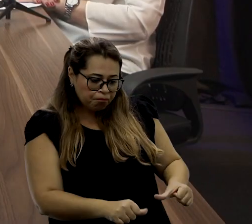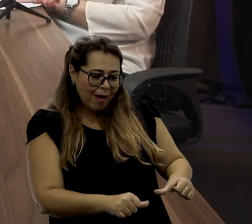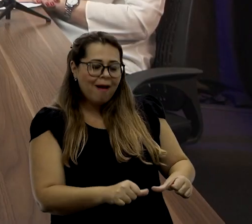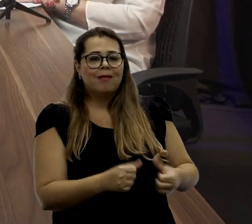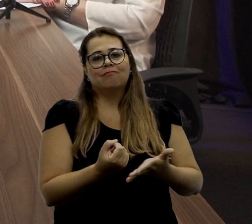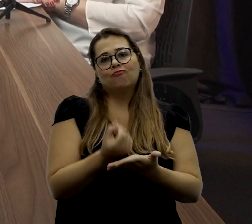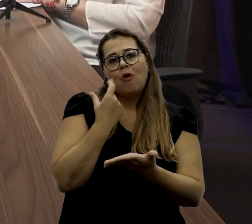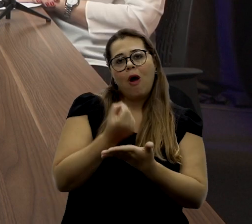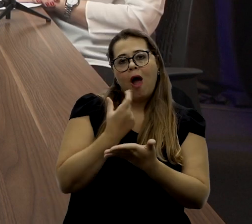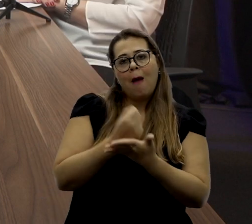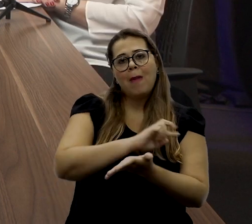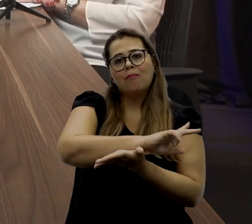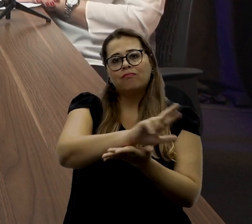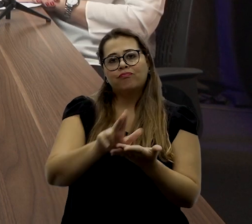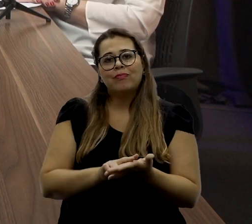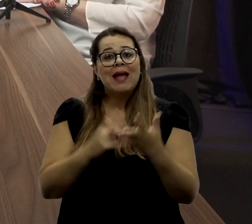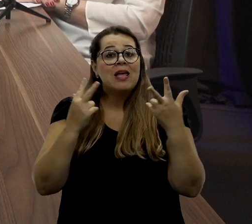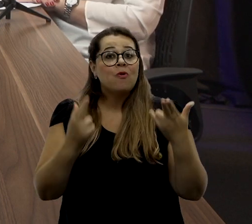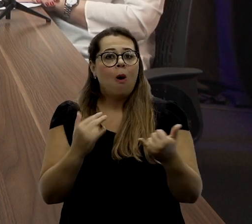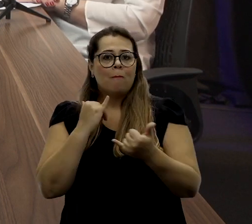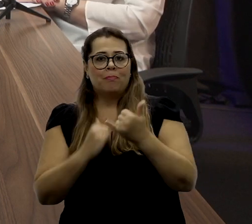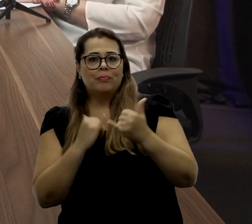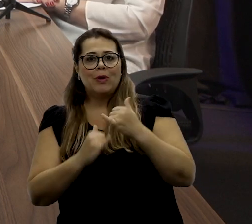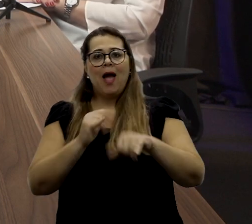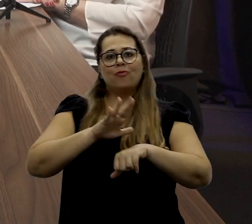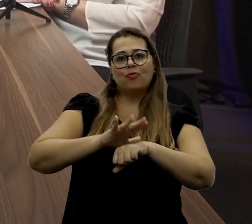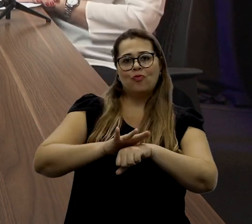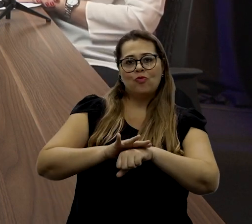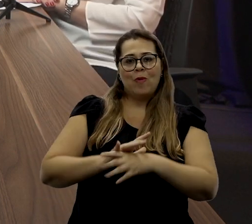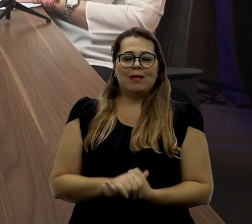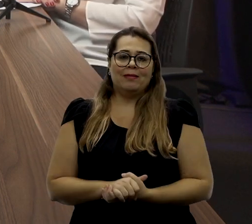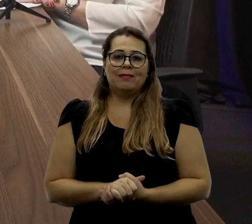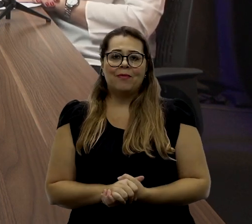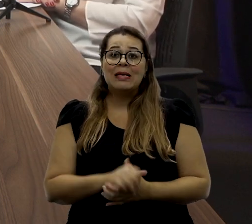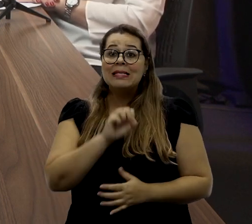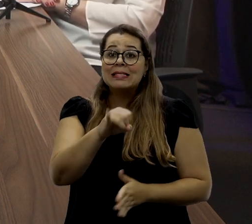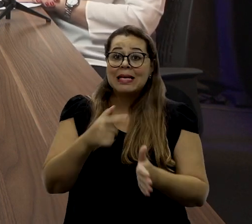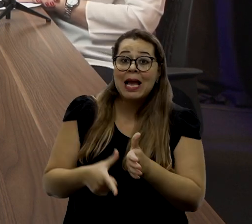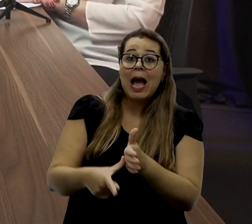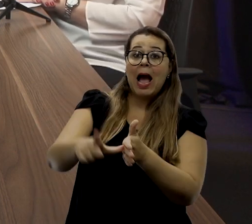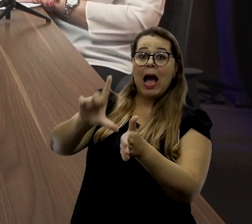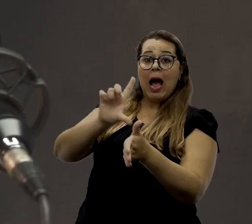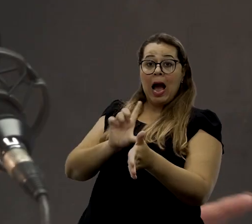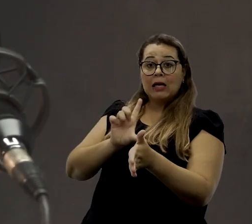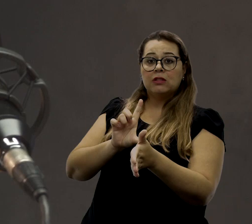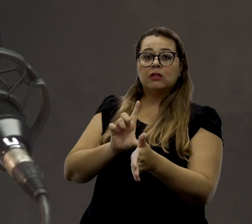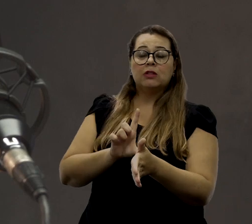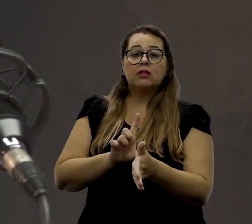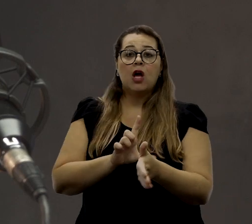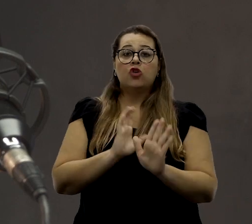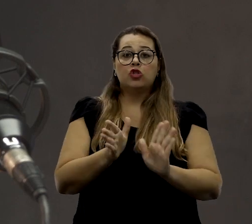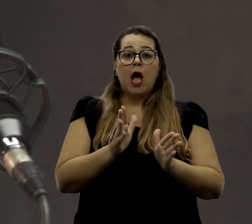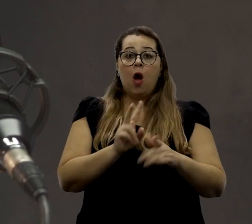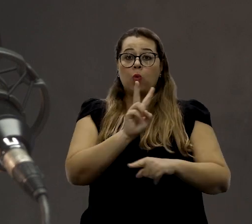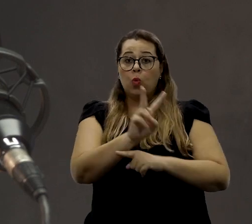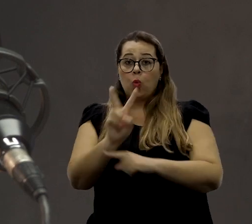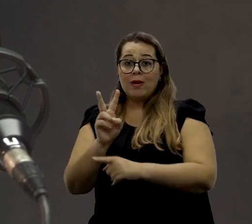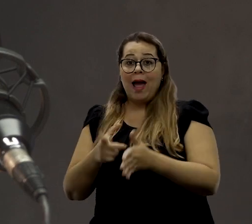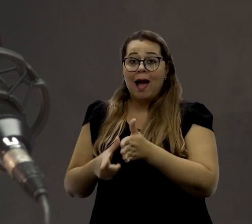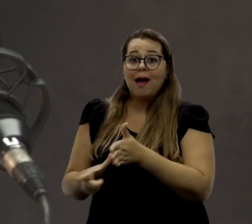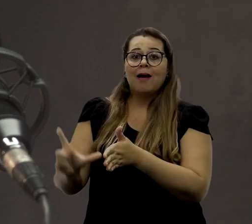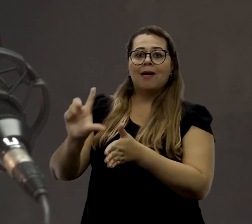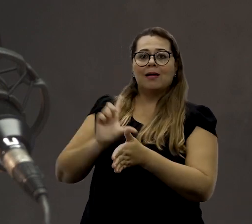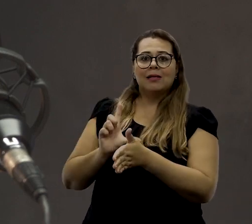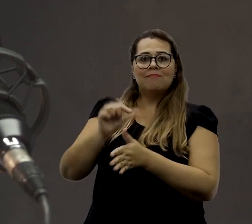como doença. Se a gente chegar antes e ouvir o sujeito no seu sofrimento, a gente está evitando toda essa cadeia,